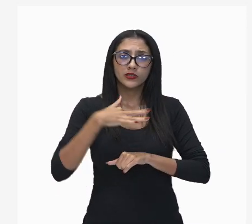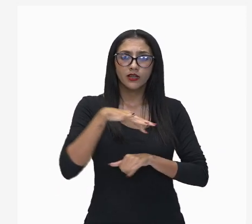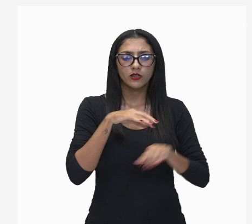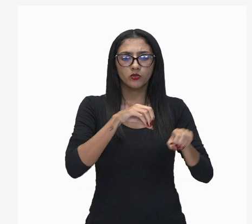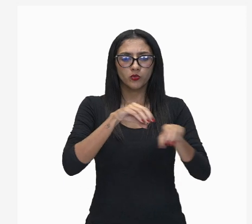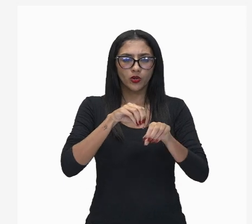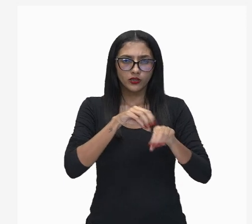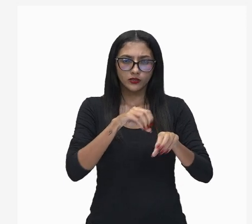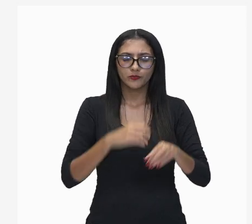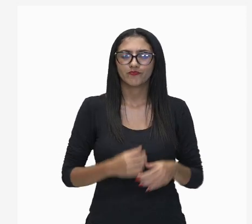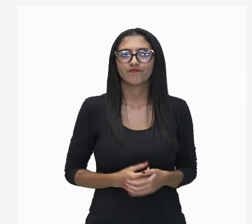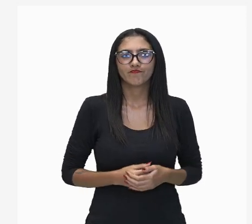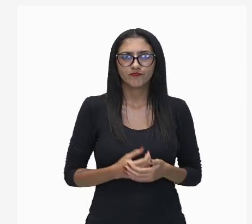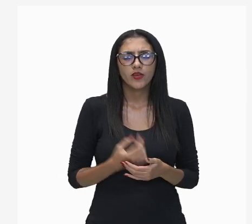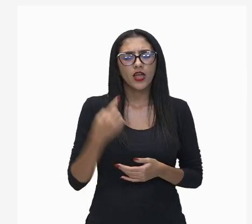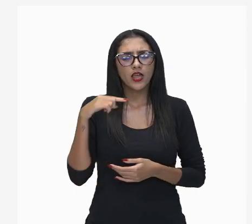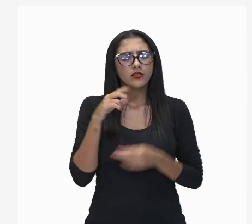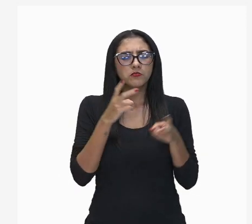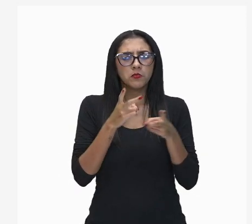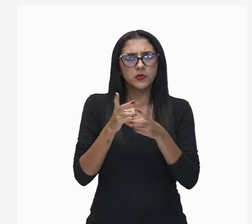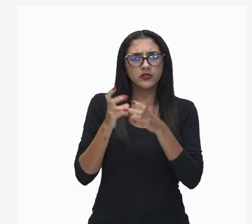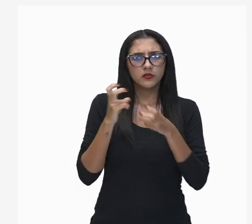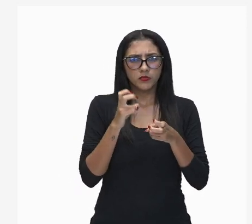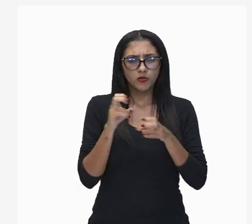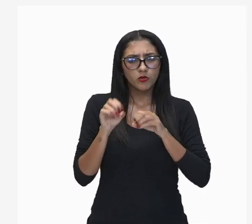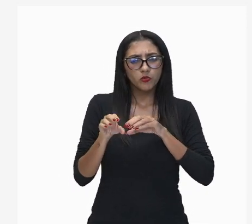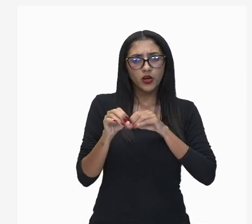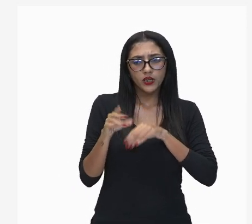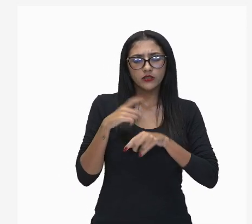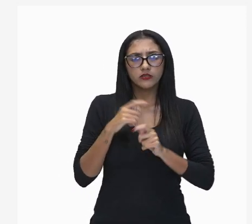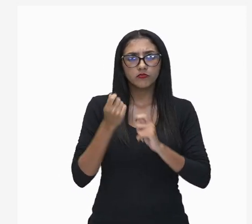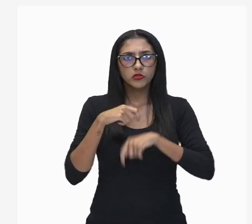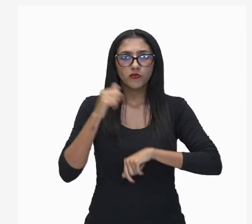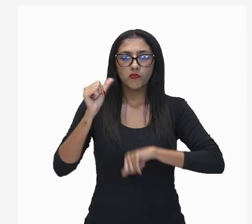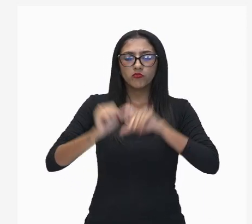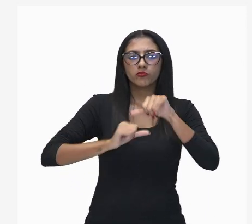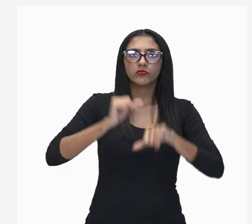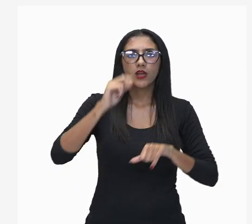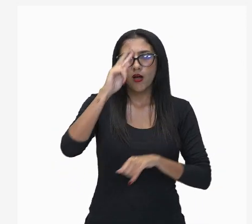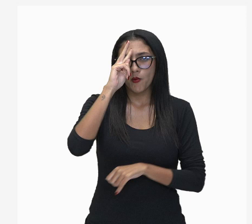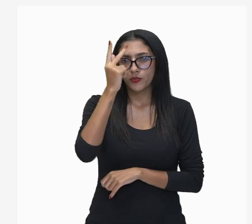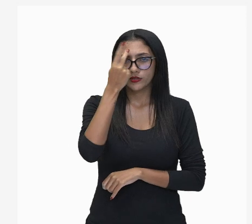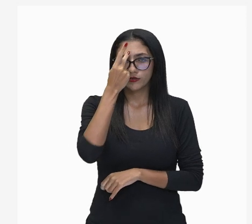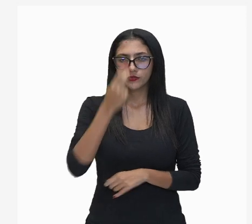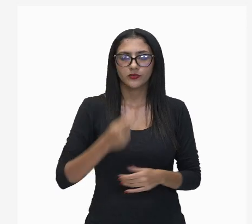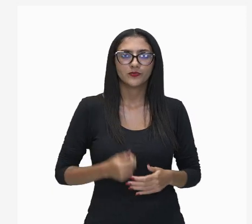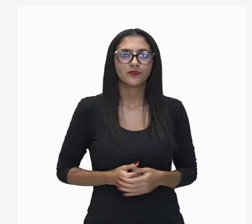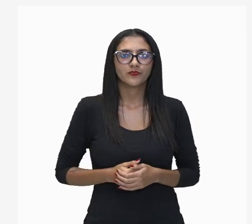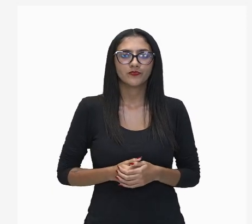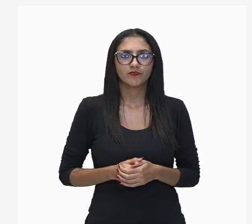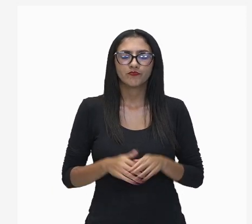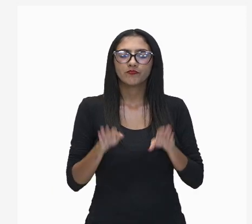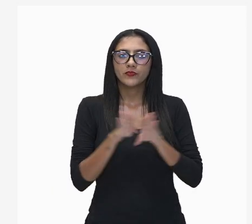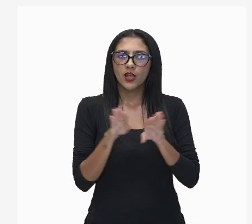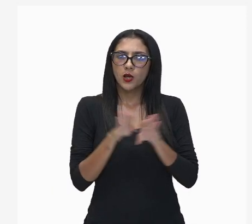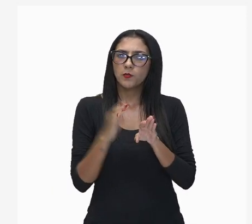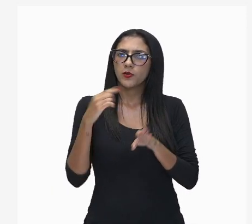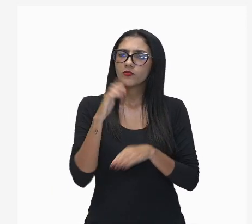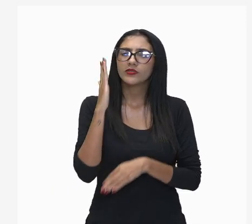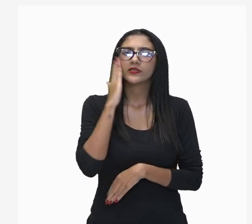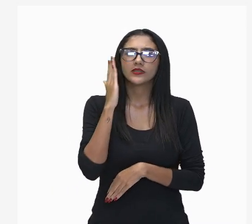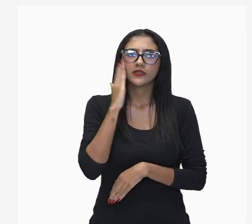tenentes viam na educação uma forma de mudar a realidade. E claro, vocês são bem conhecedores que a